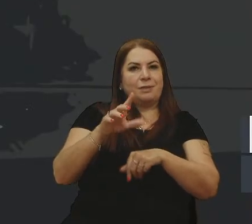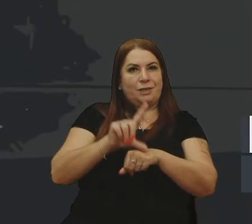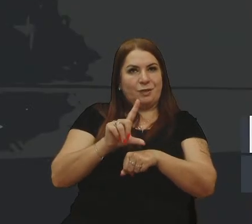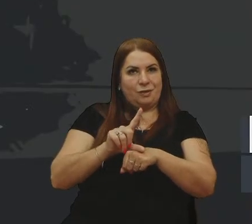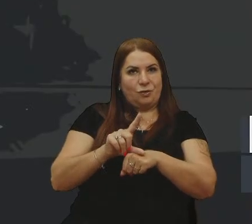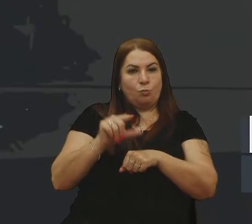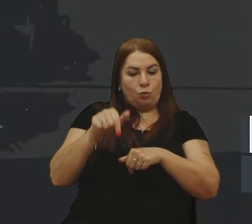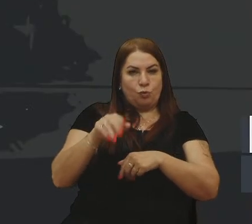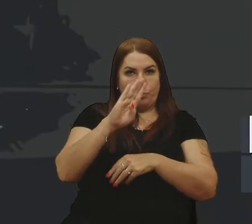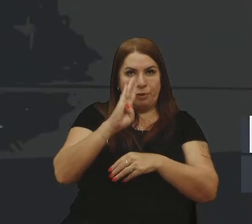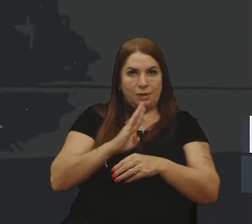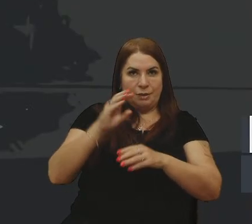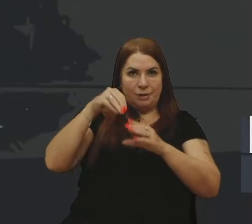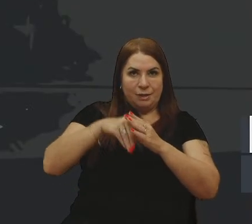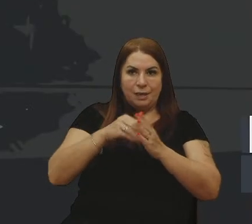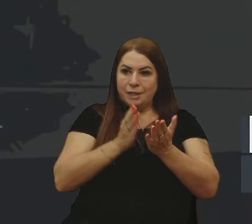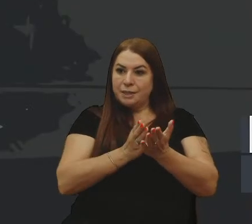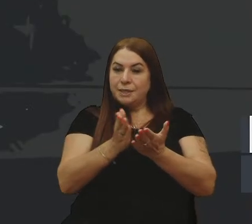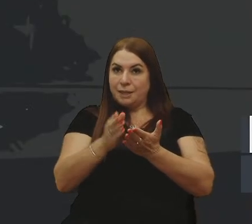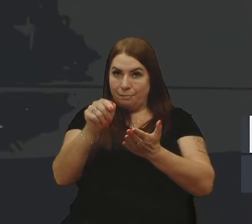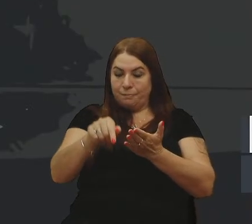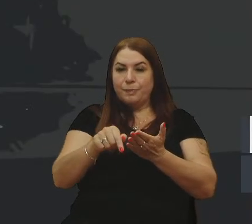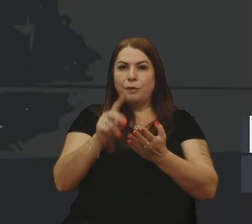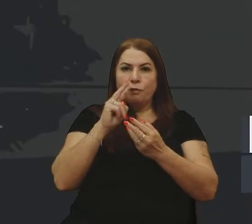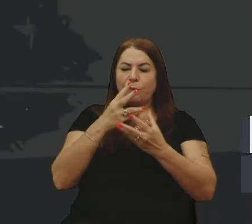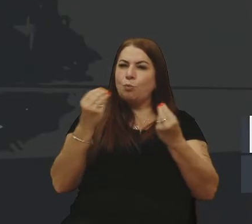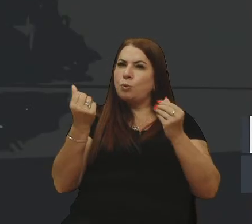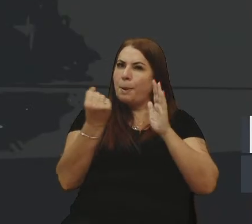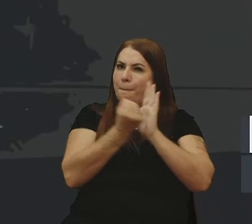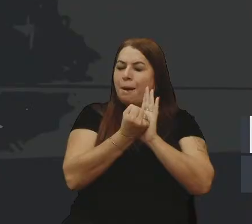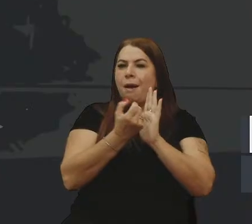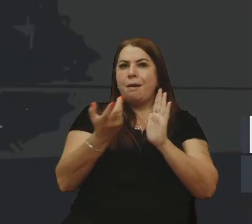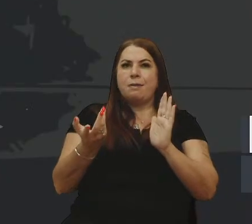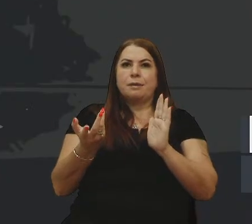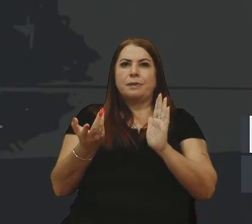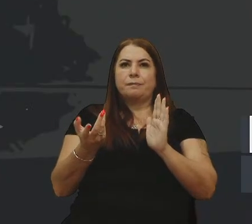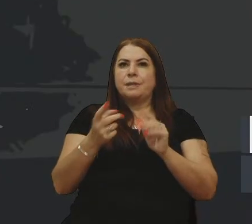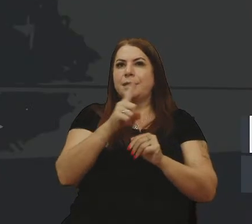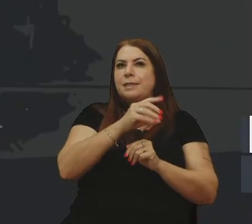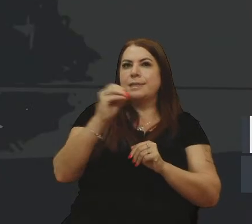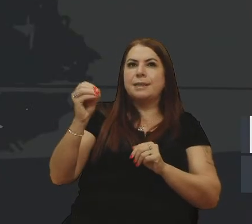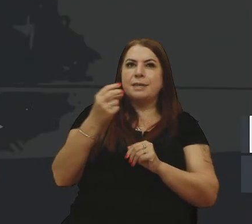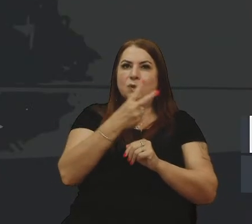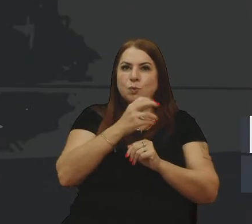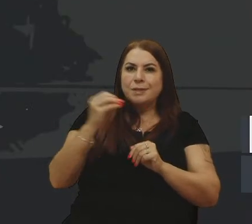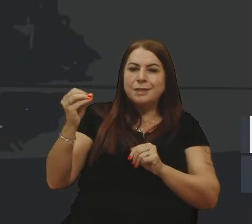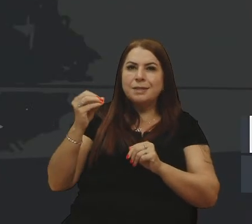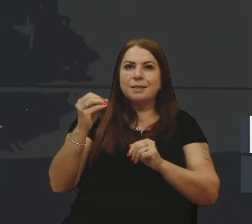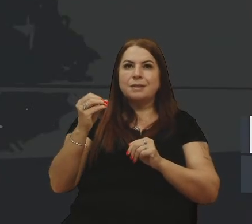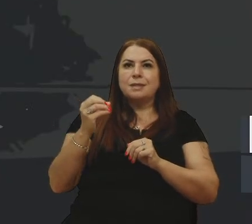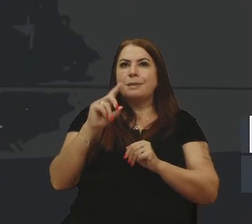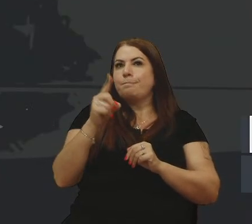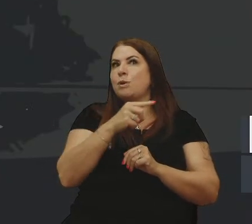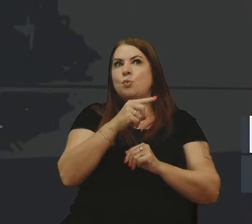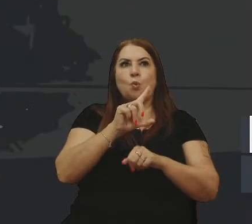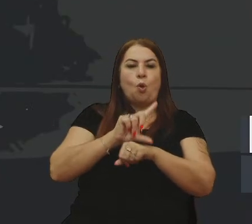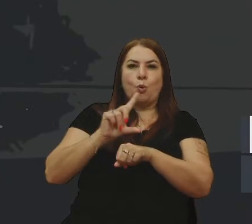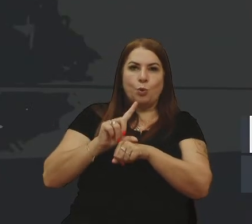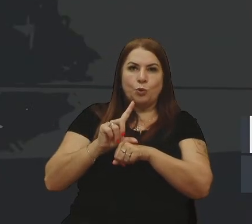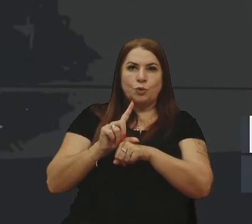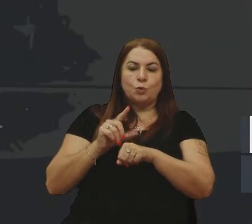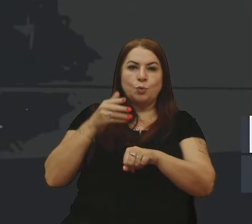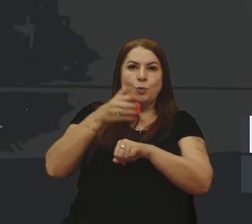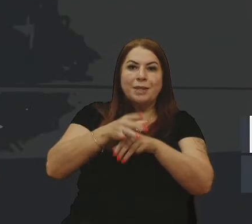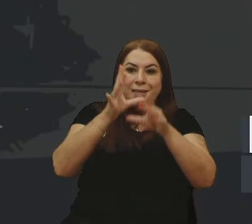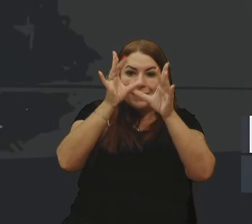aqui no Brasil, eu que estou dentro do segmento, a gente vê muitas marcas que têm 100, 200, 300, 1000 lojas. Quando tu entra no